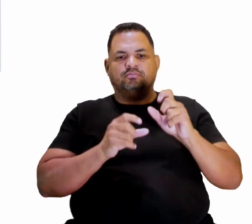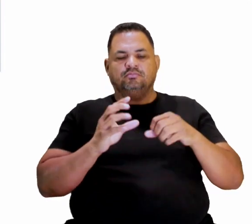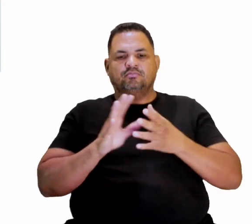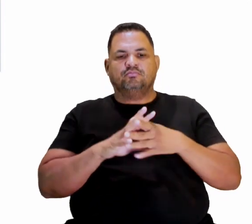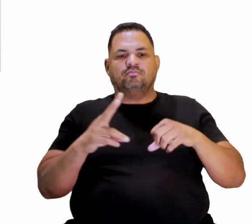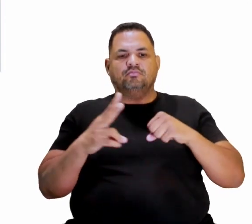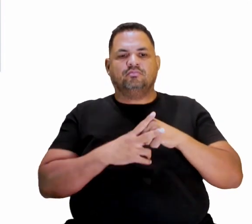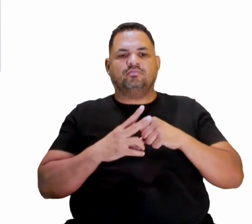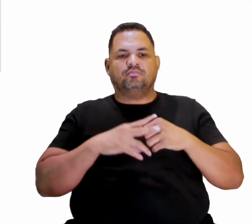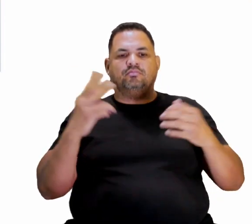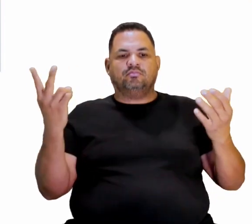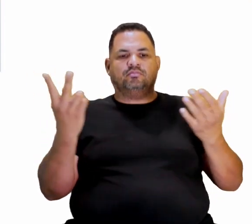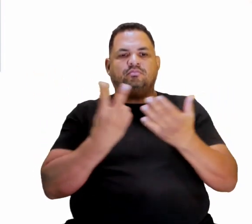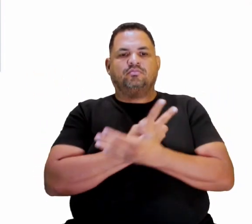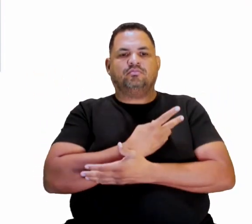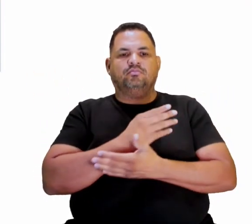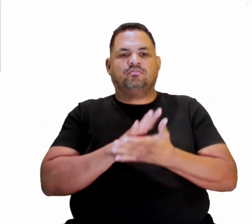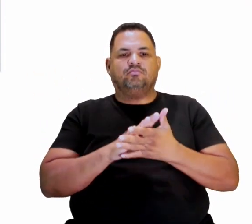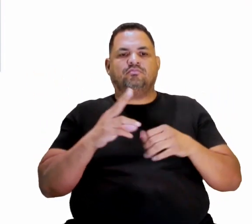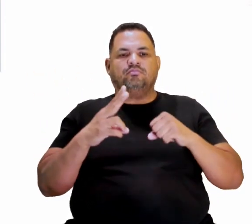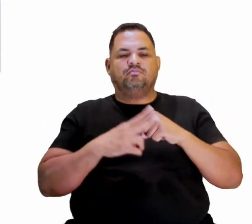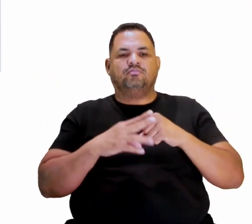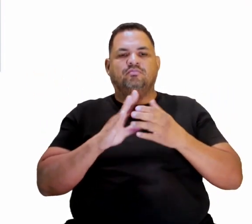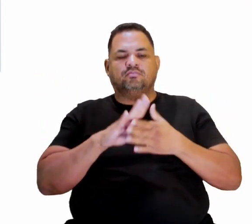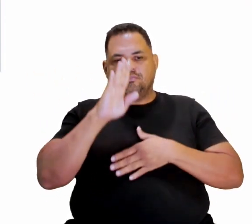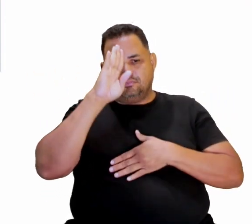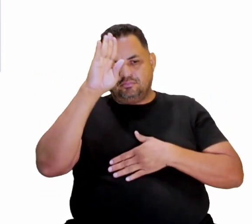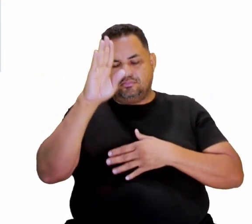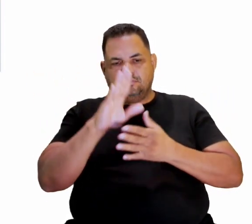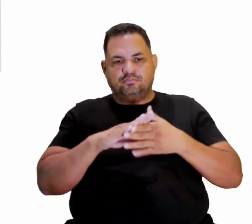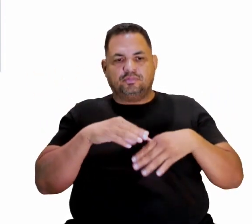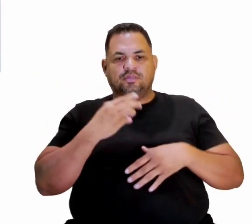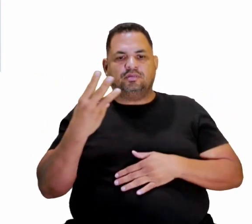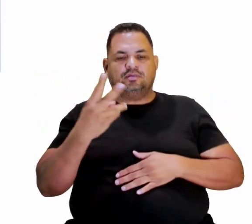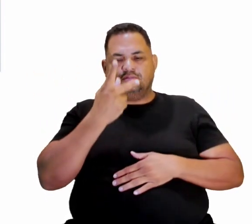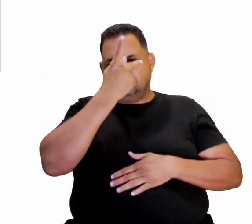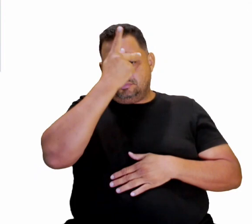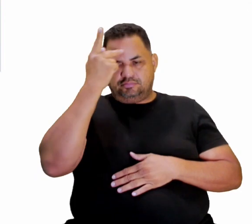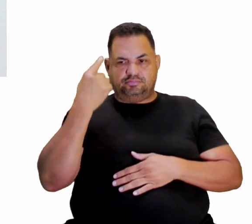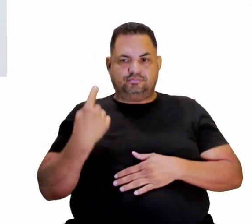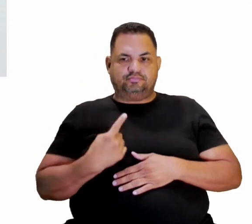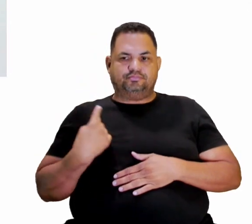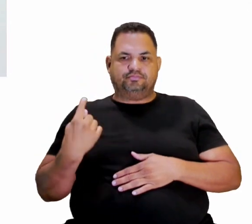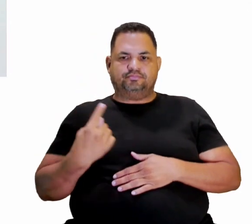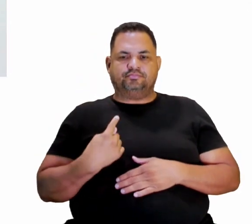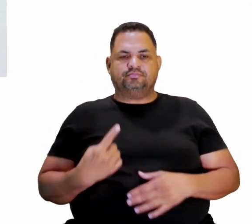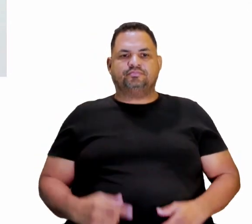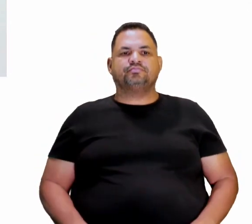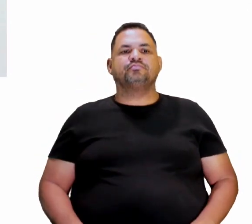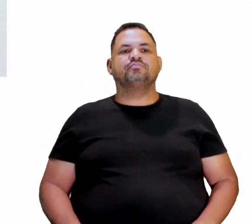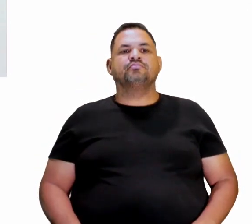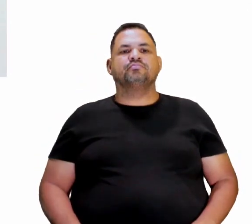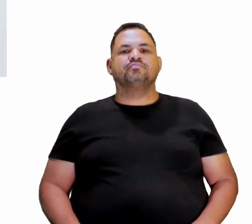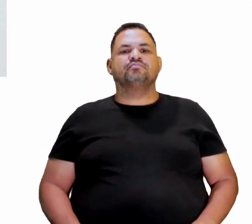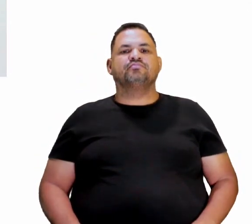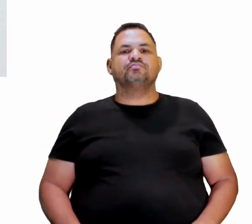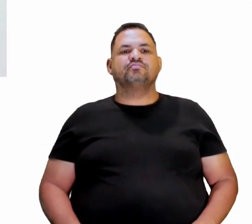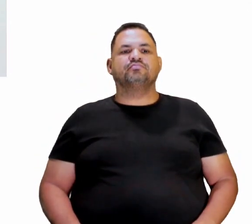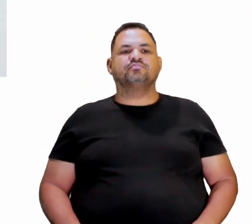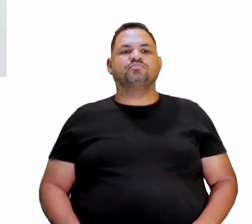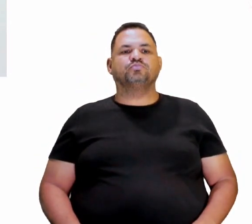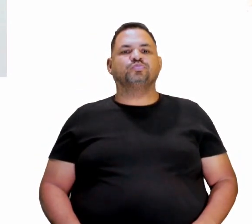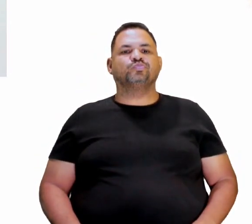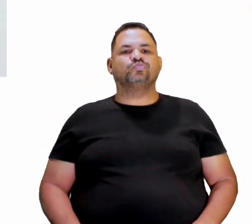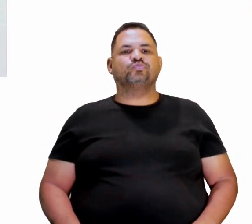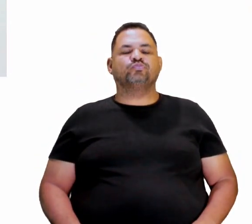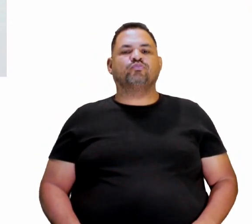verbal vai acontecer no meu verbo principal, quando é terceira pessoa do singular. Tudo bem? How often do you talk to your